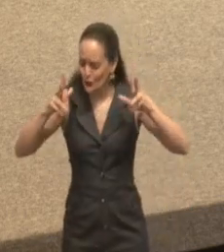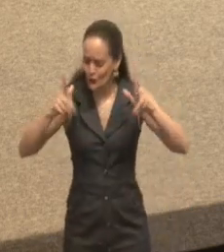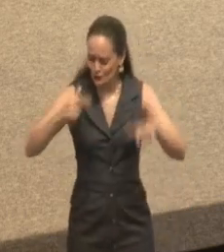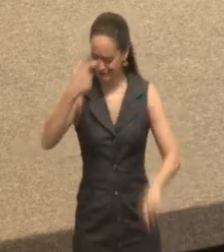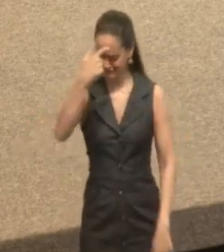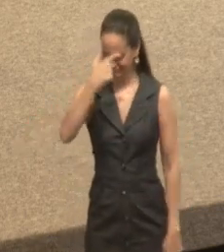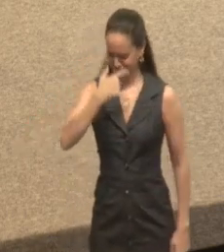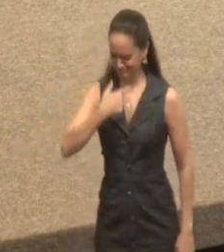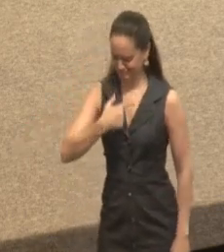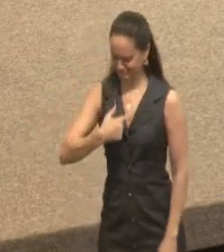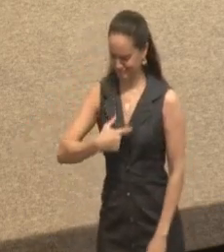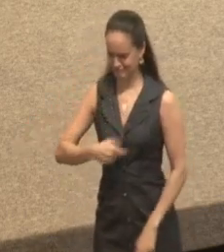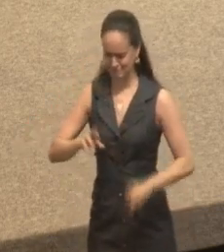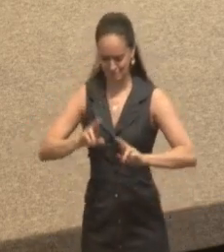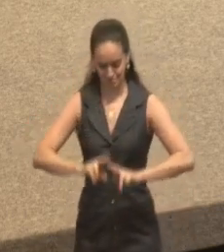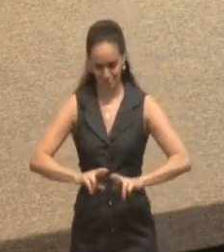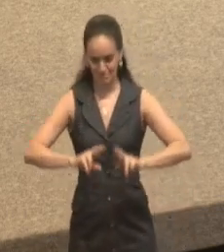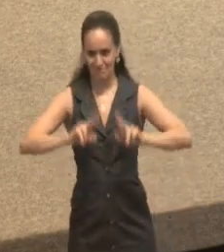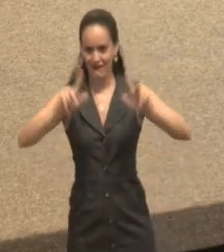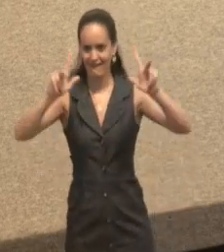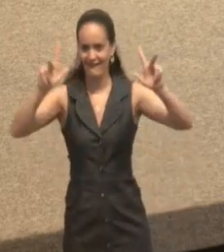tudo em mim mudou.